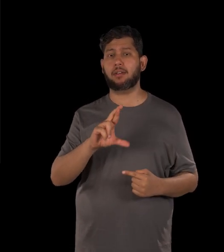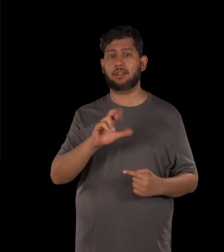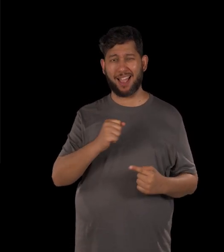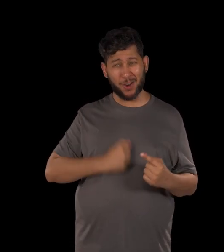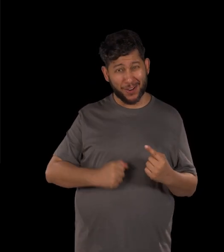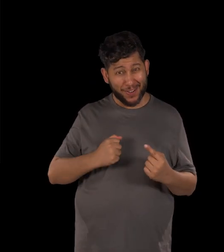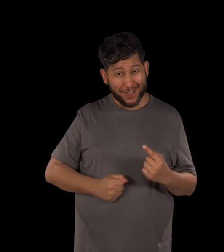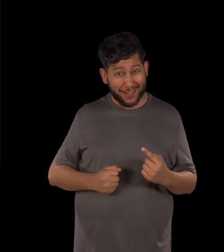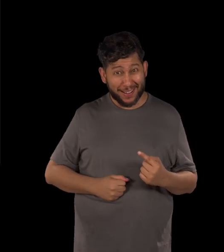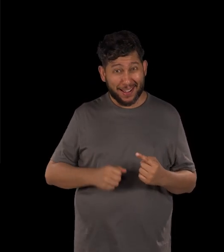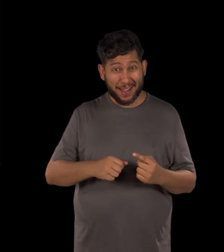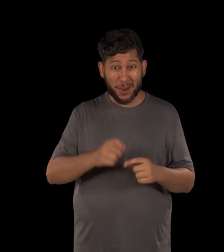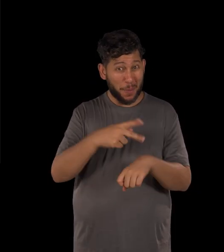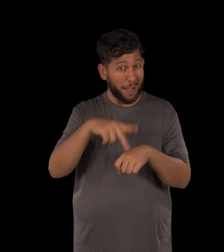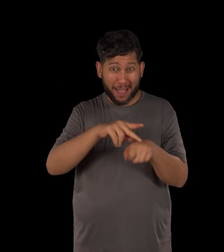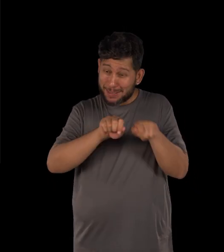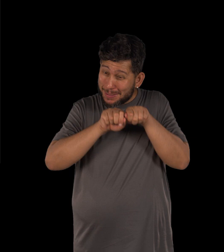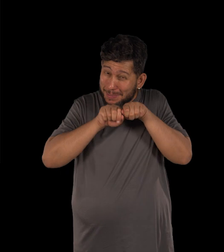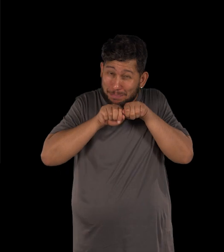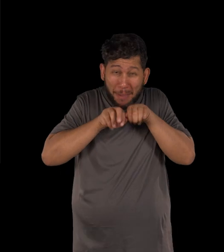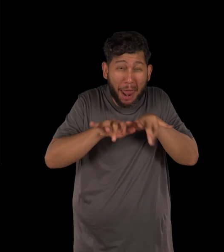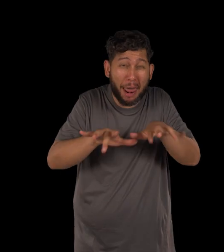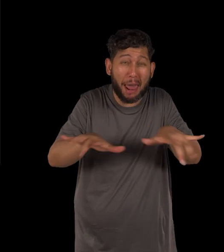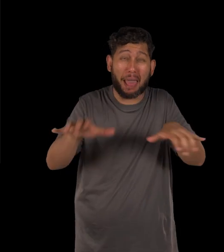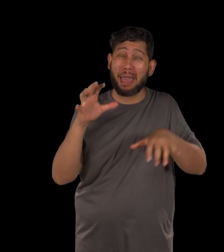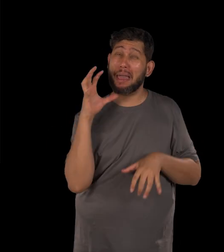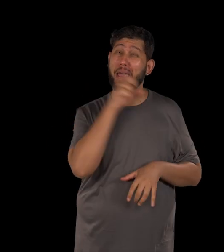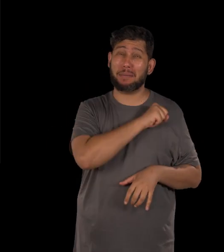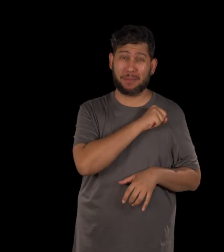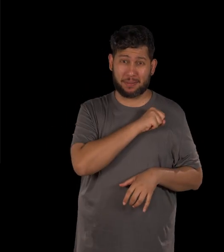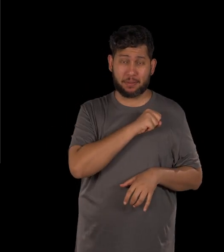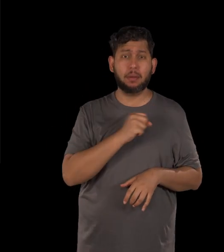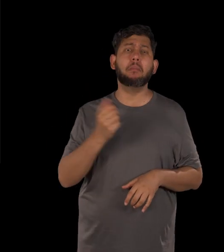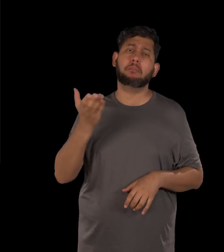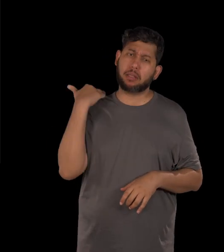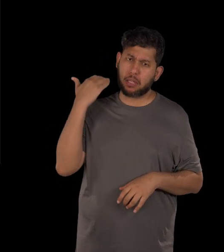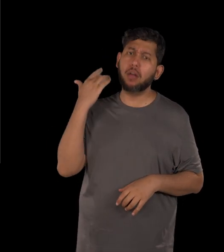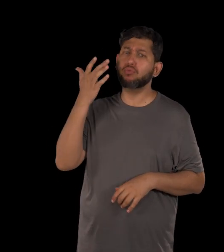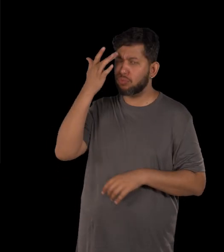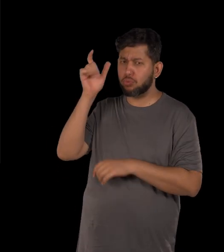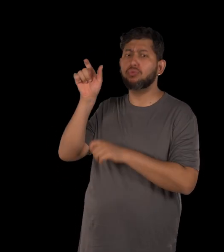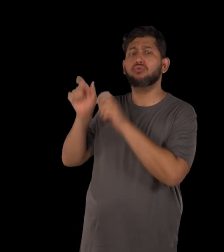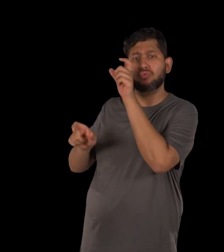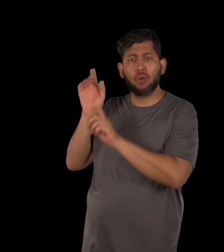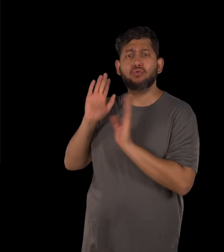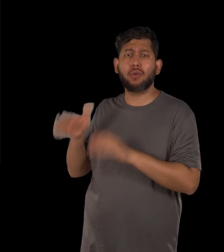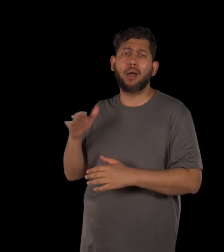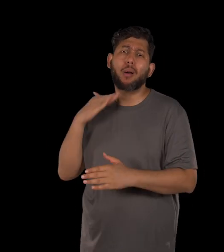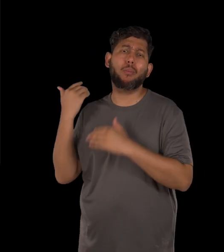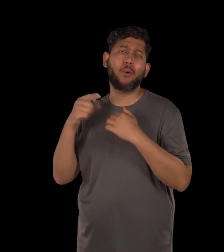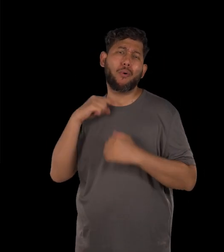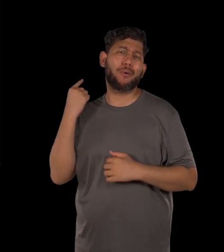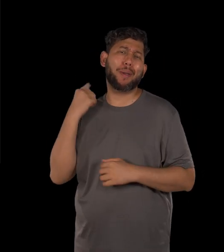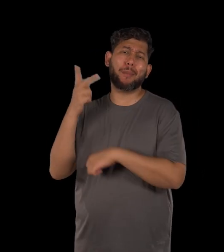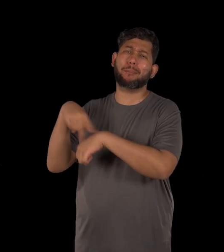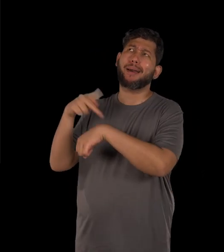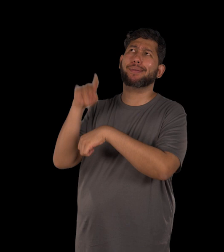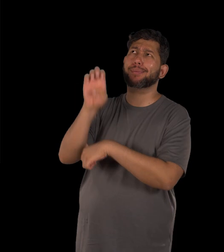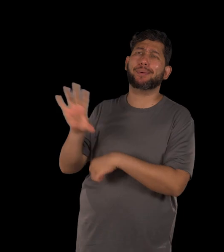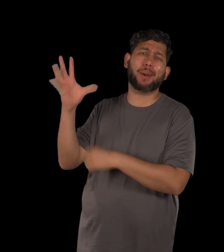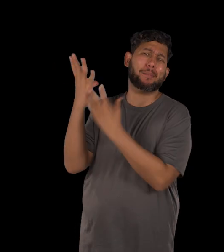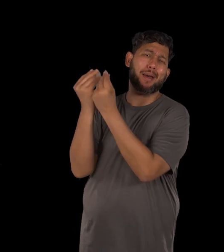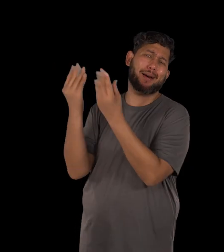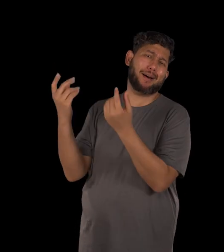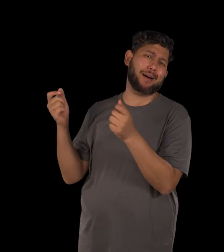que atingiu o país como um todo rapidamente. Antes disso, a cólera já havia deixado um trágico saldo de mortes em